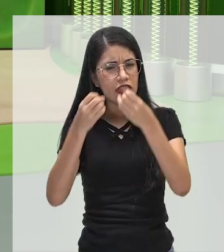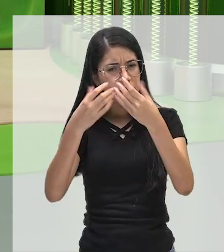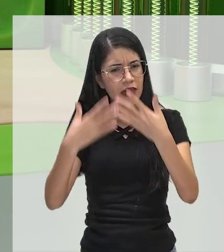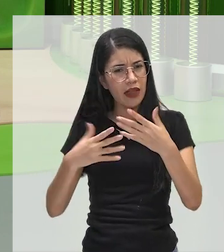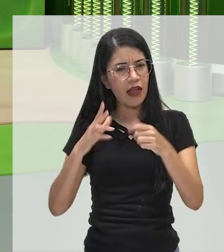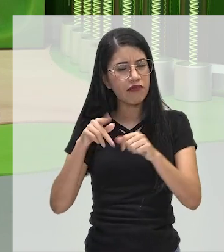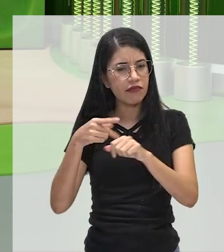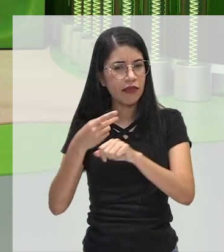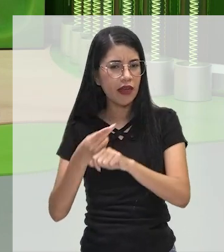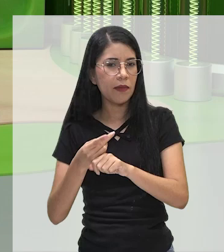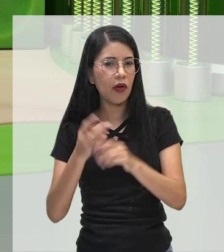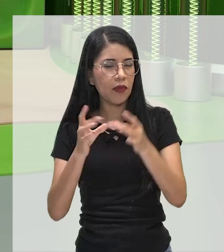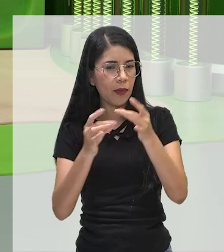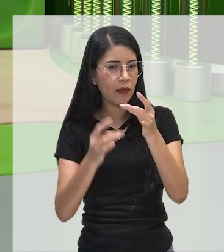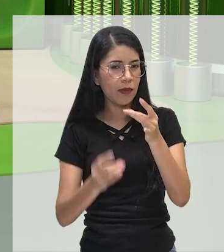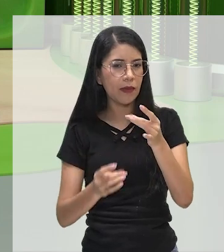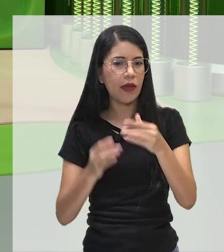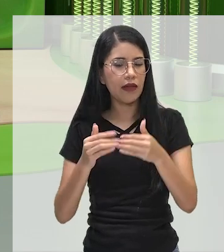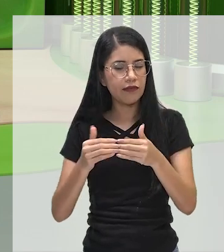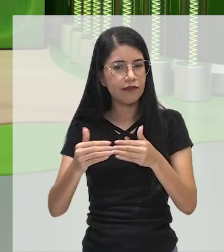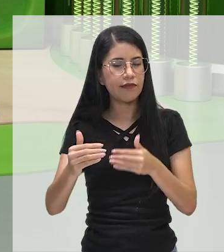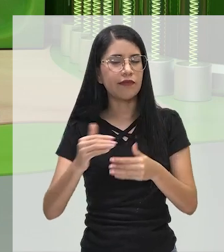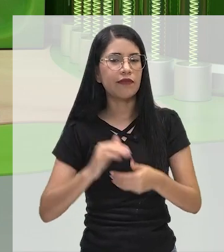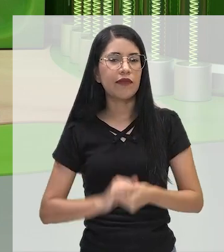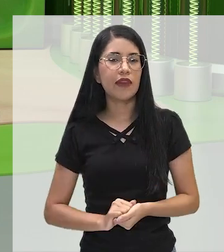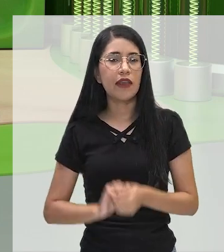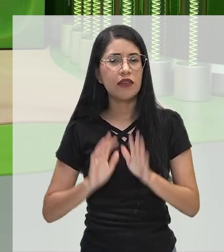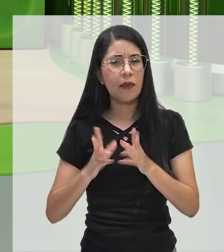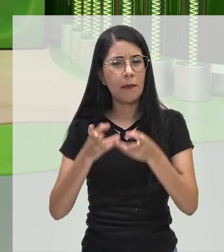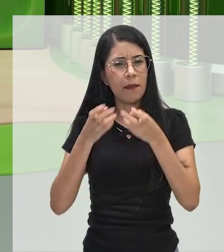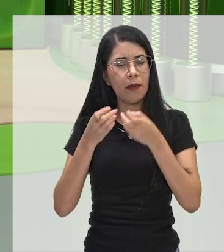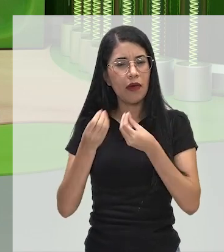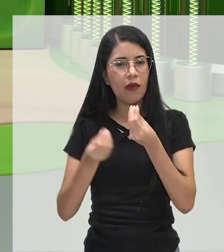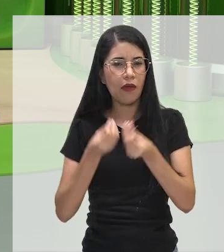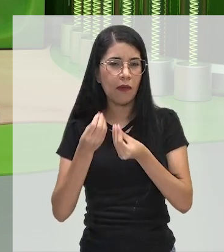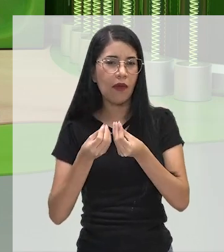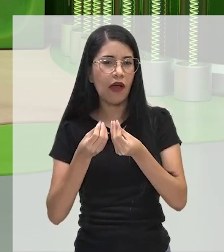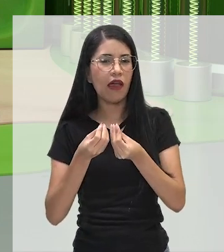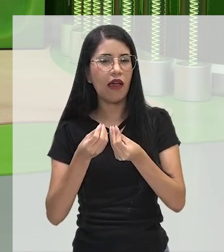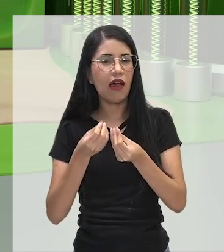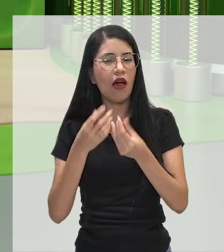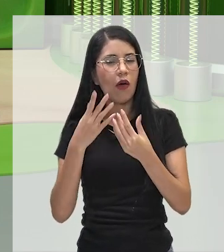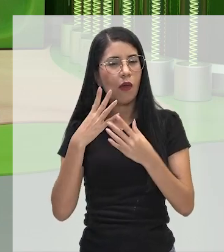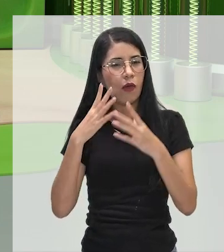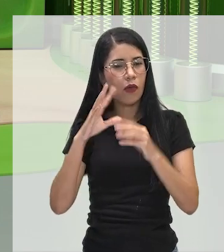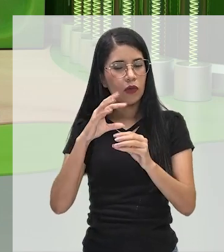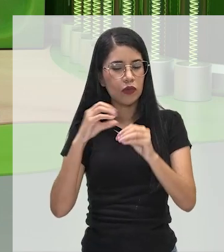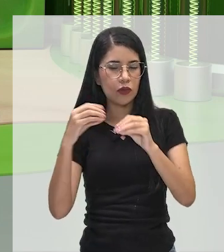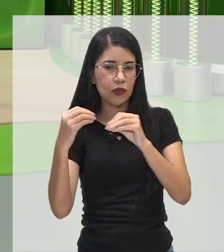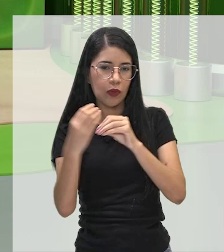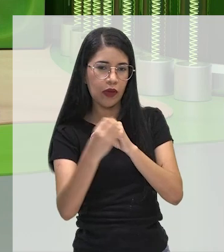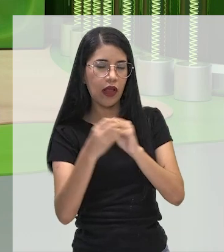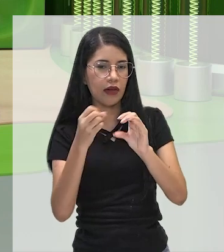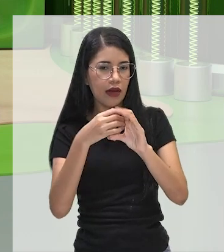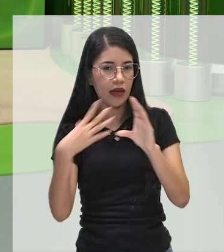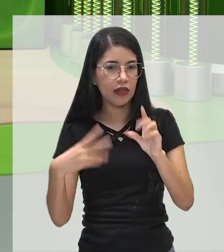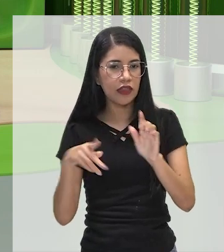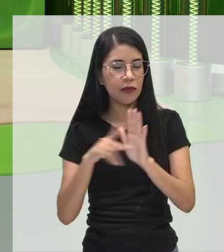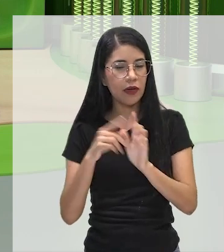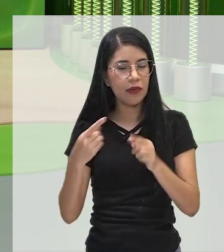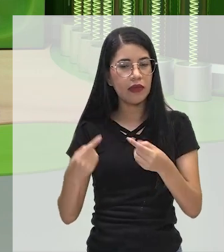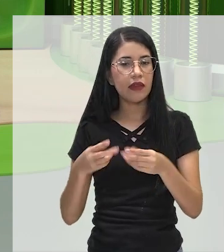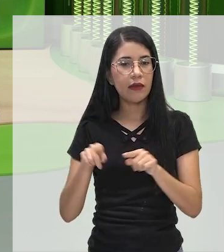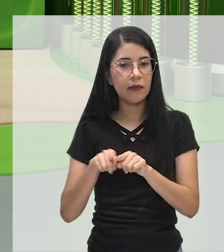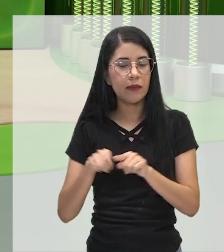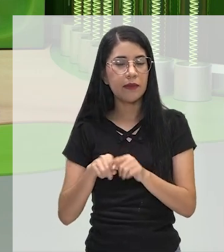melhor sobre isso aí ao longo dessa aula, mas é só para a gente observar melhor aí o nosso satélite natural e as suas principais características. Mas a gente ainda vai falar